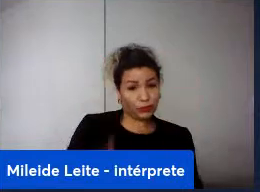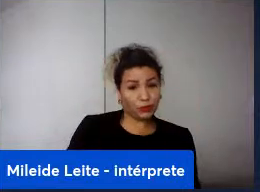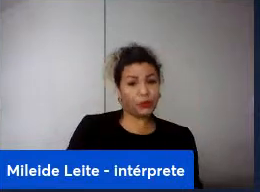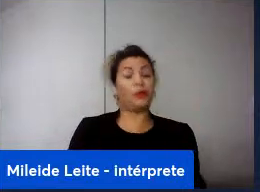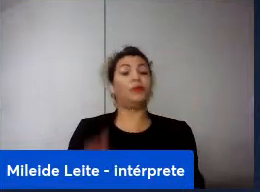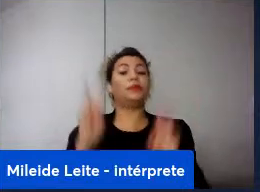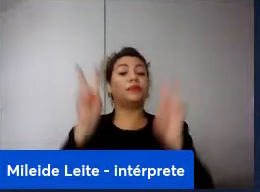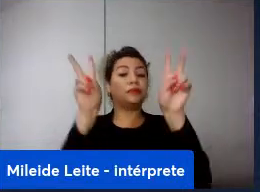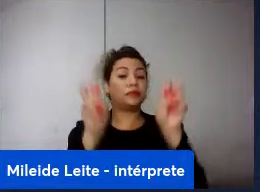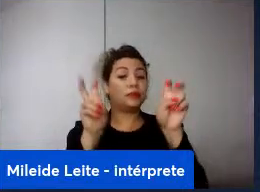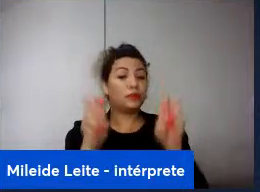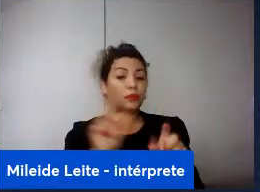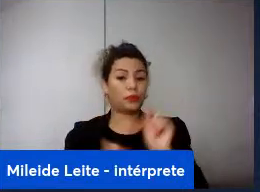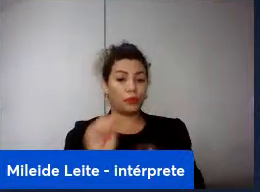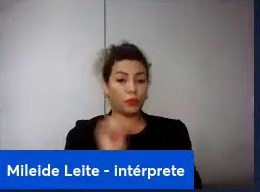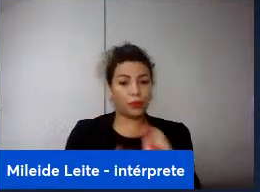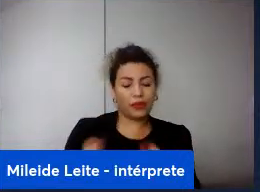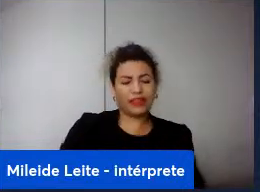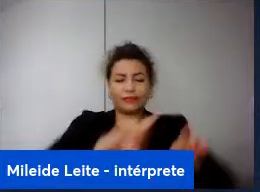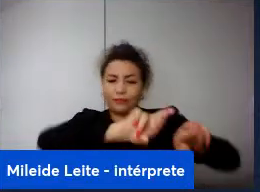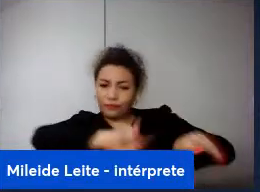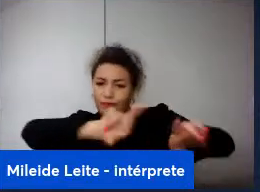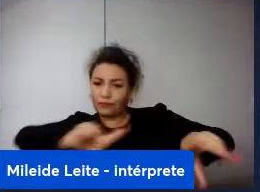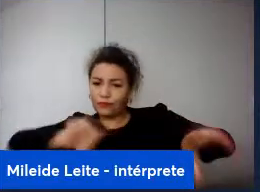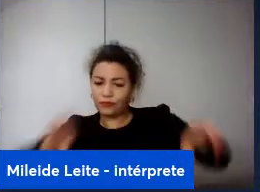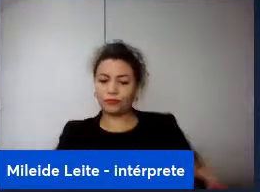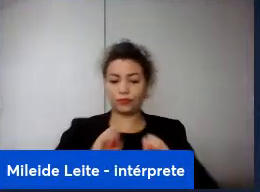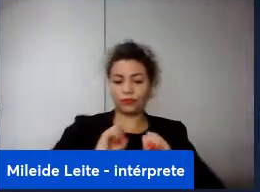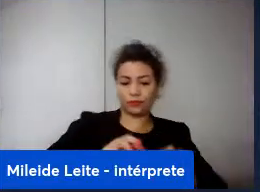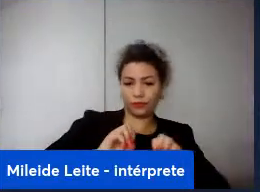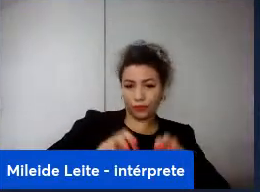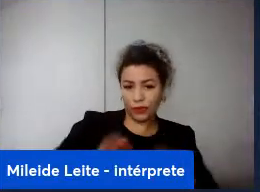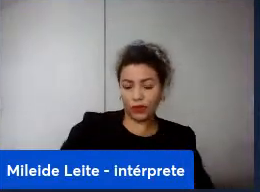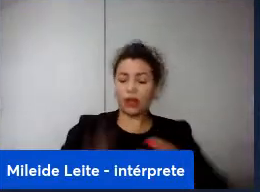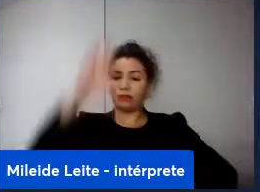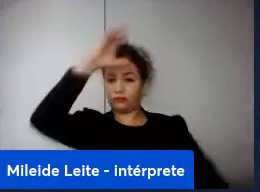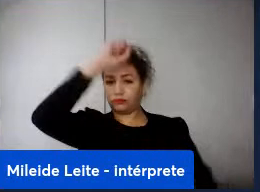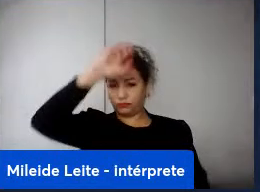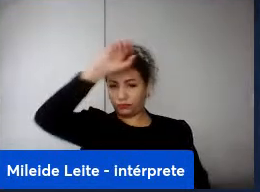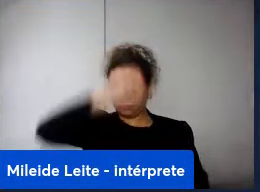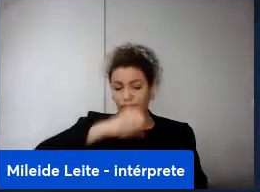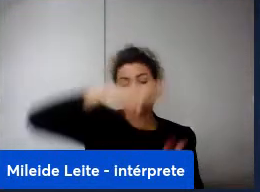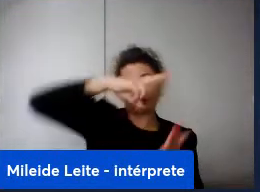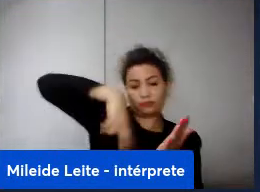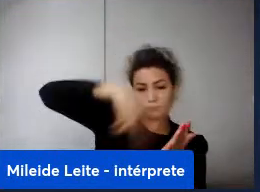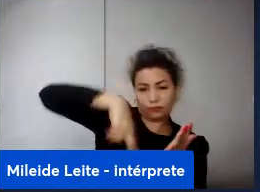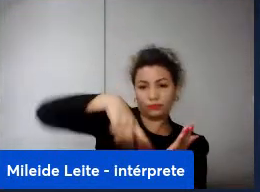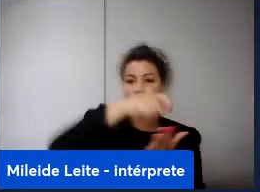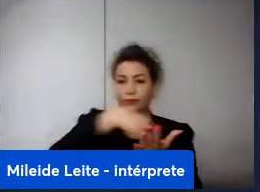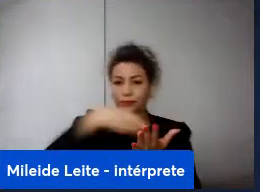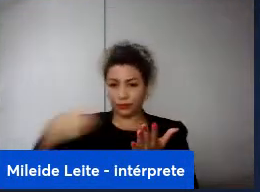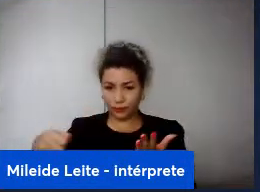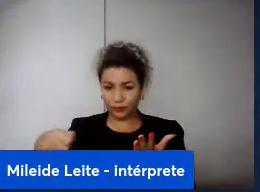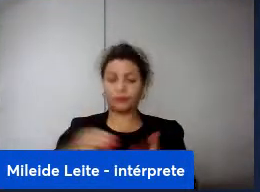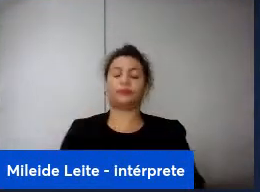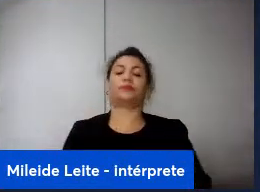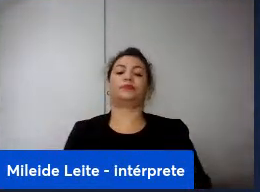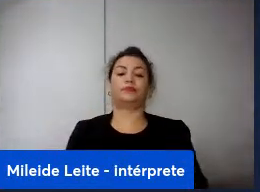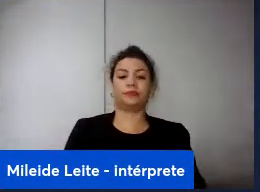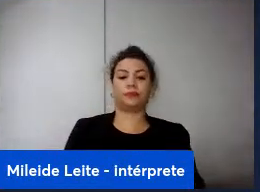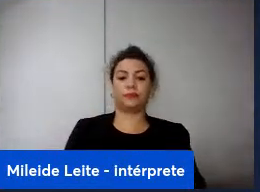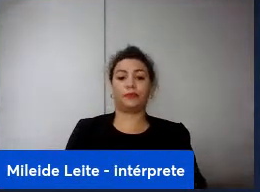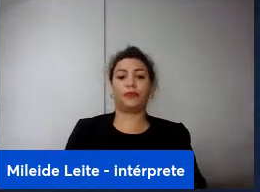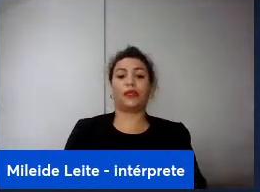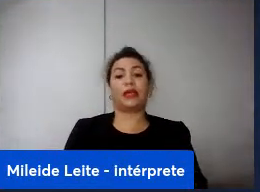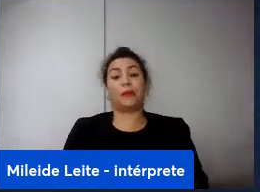diz respeito às diferenças no ensino e no aprendizado da leitura e da escrita.